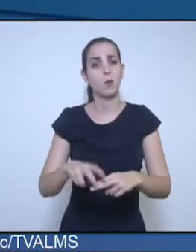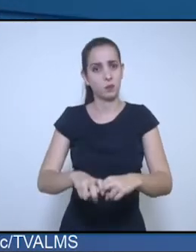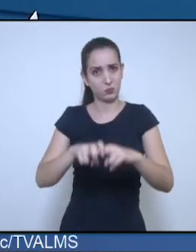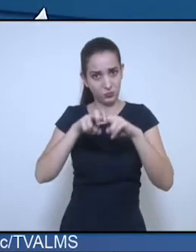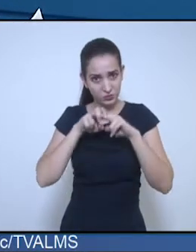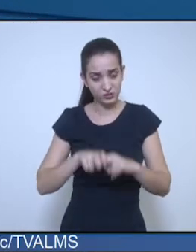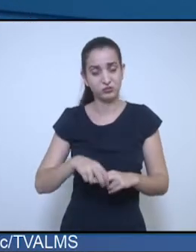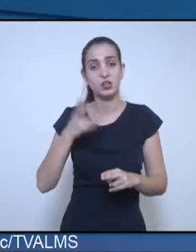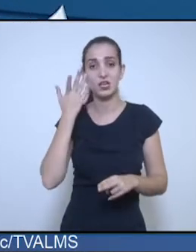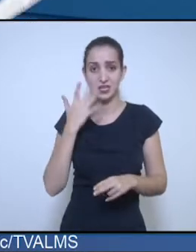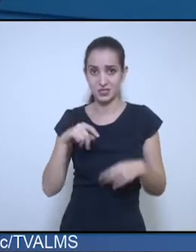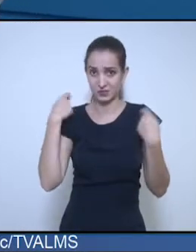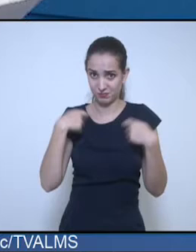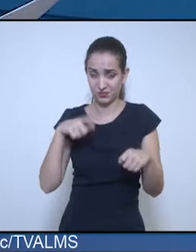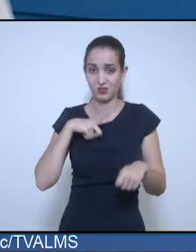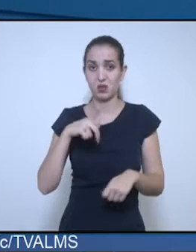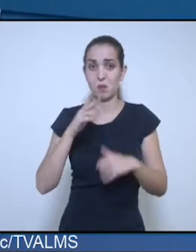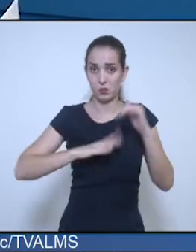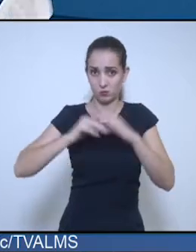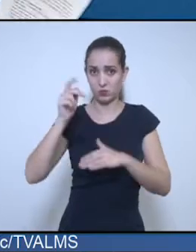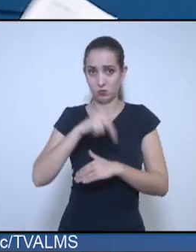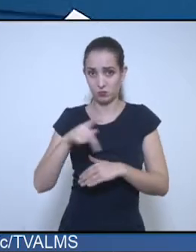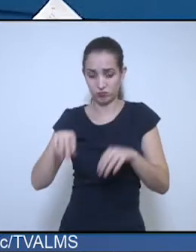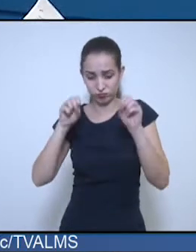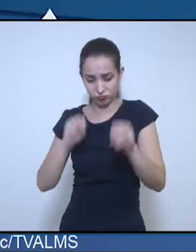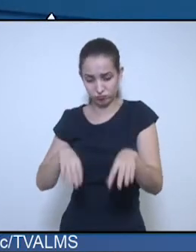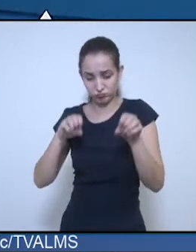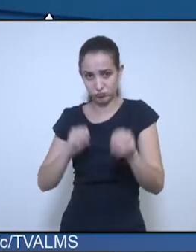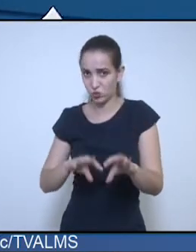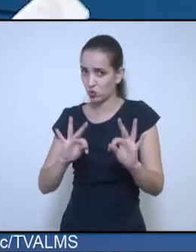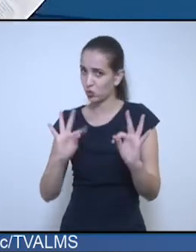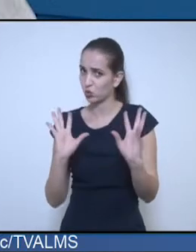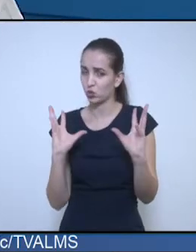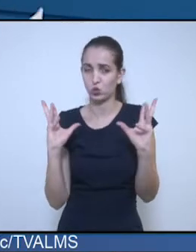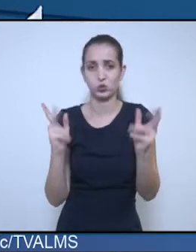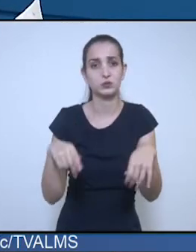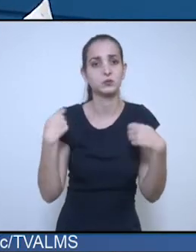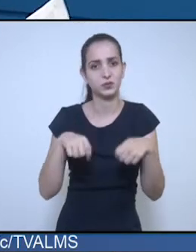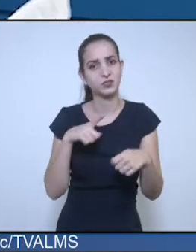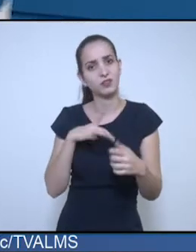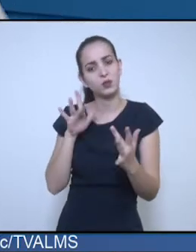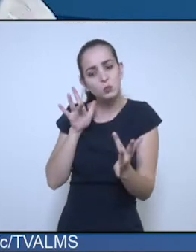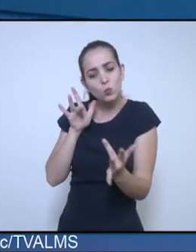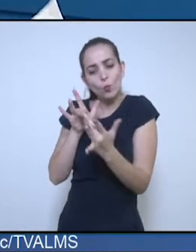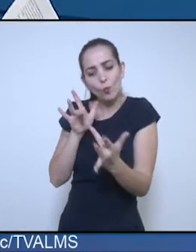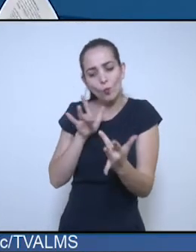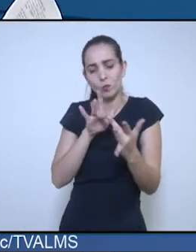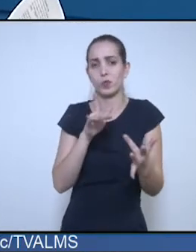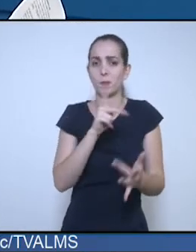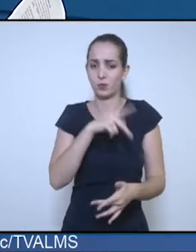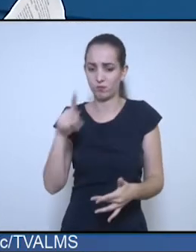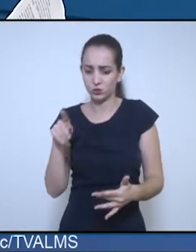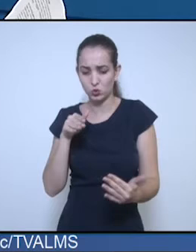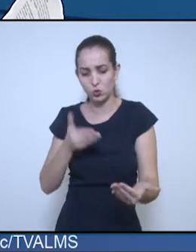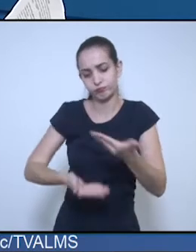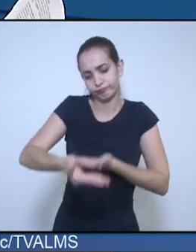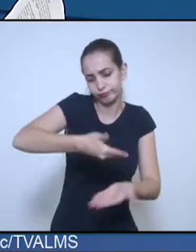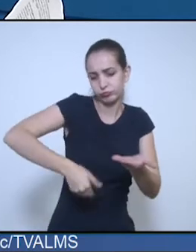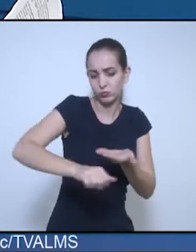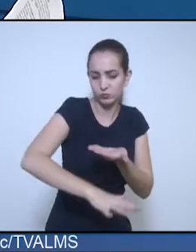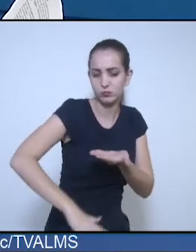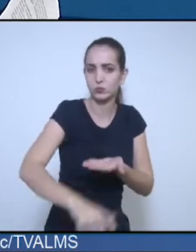dos educadores, todos eles, indistintamente, uma relação entre professor e aluno.